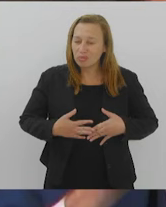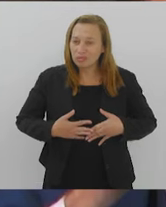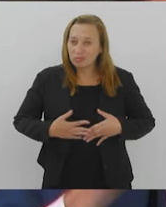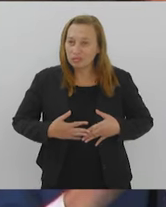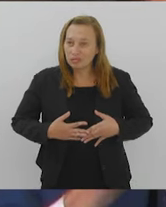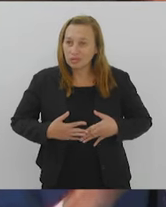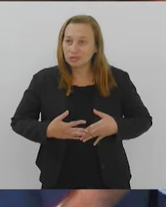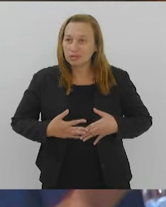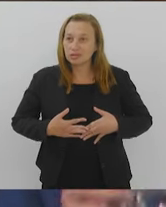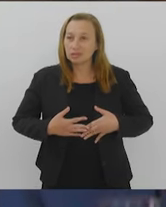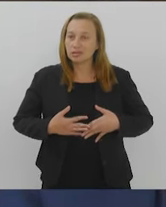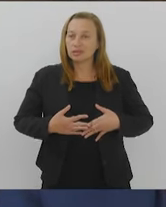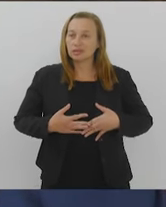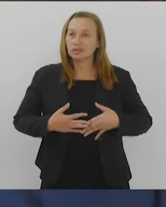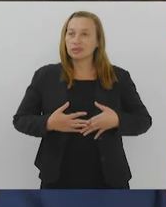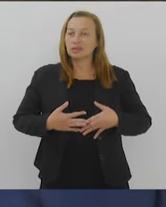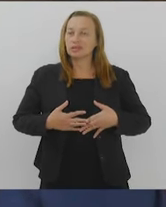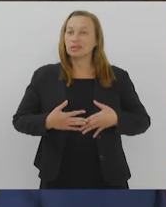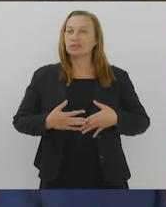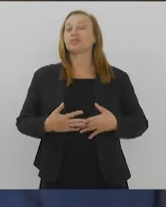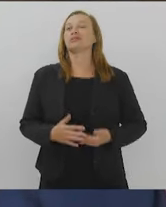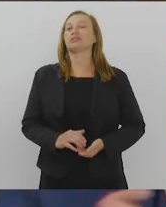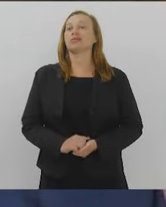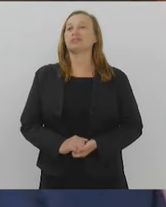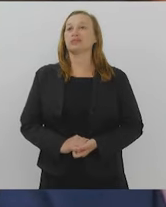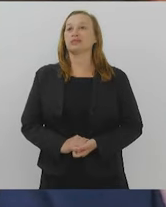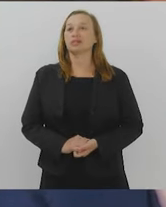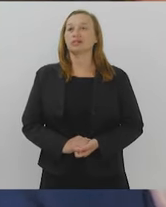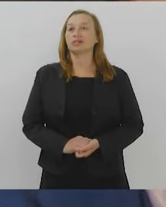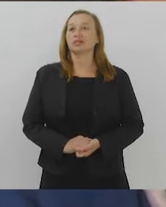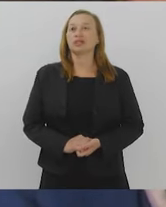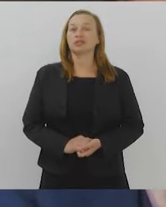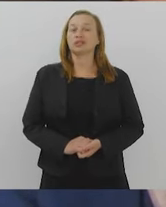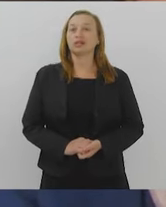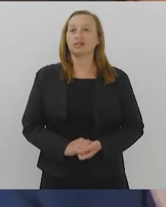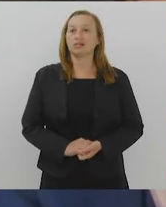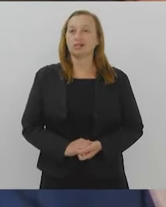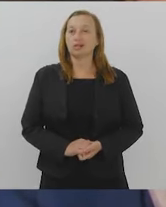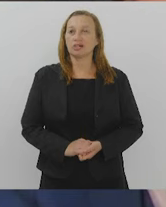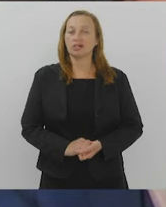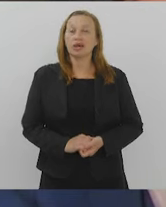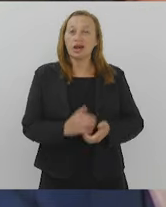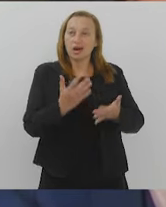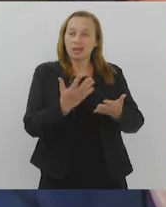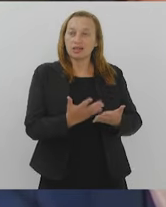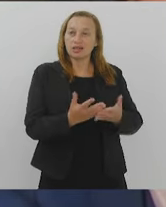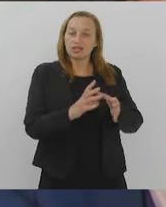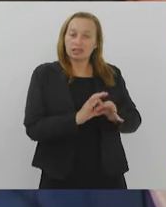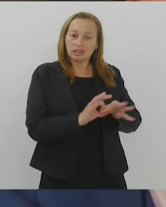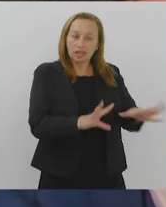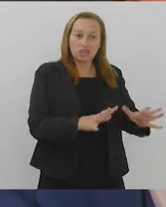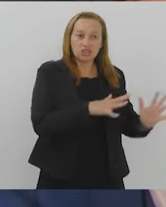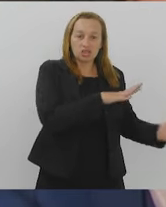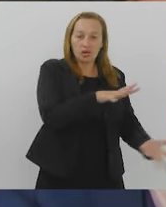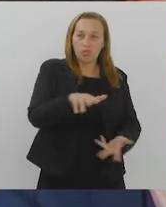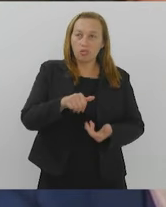foi a nossa sentença. Deixe as trevas e vem para a luz.